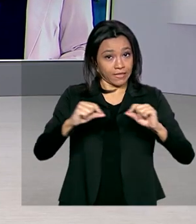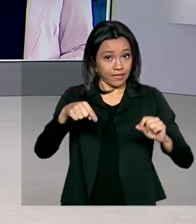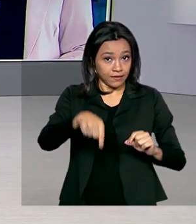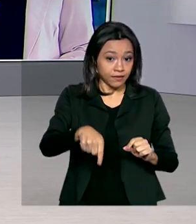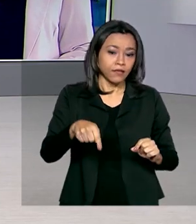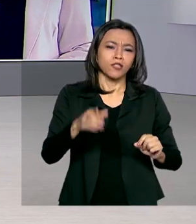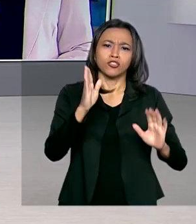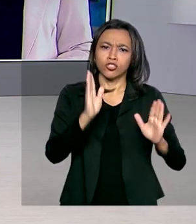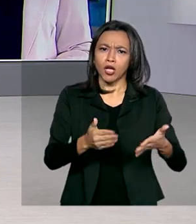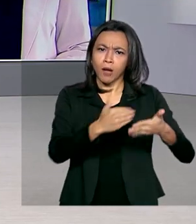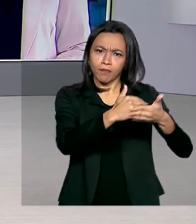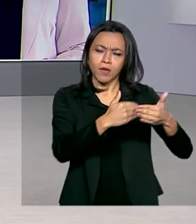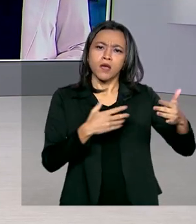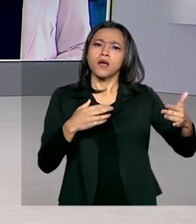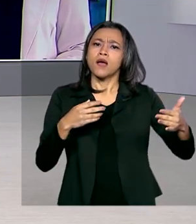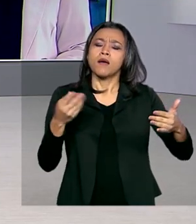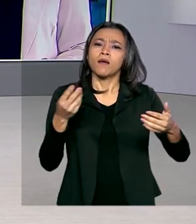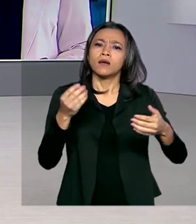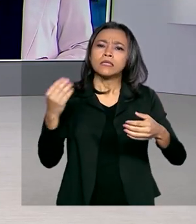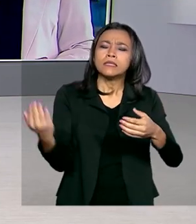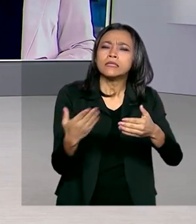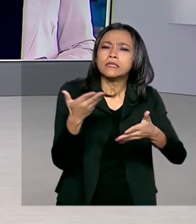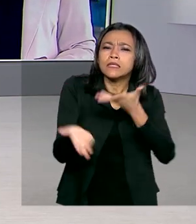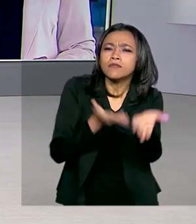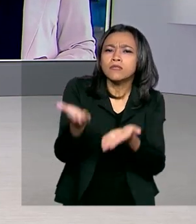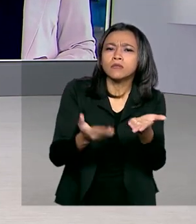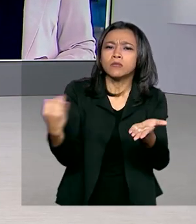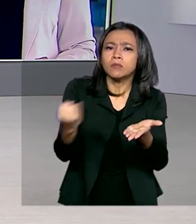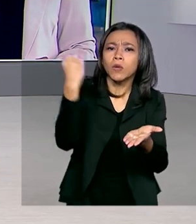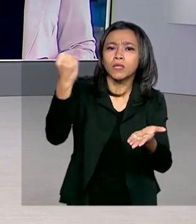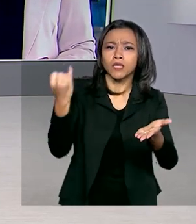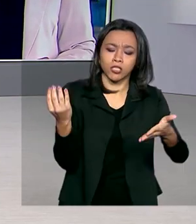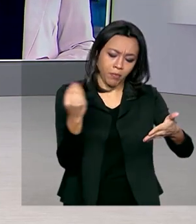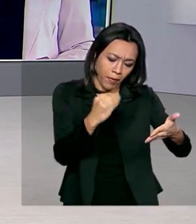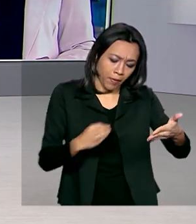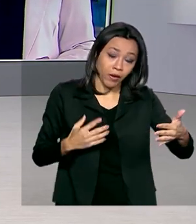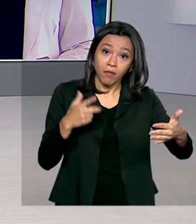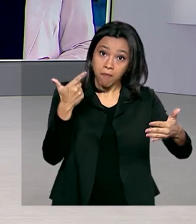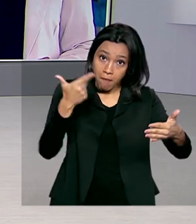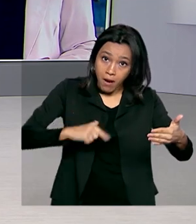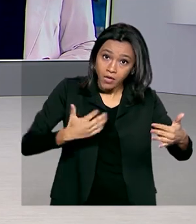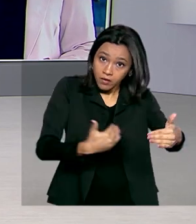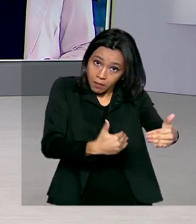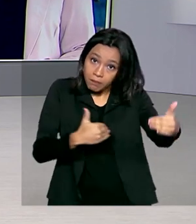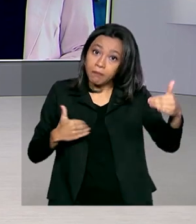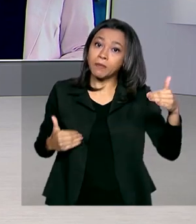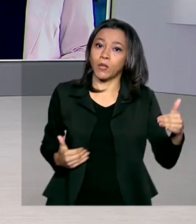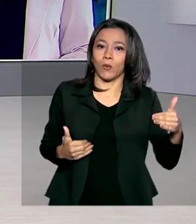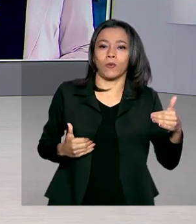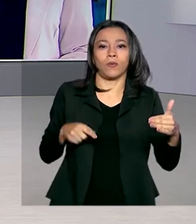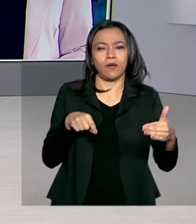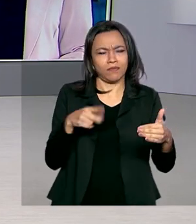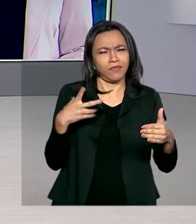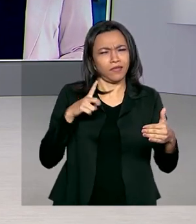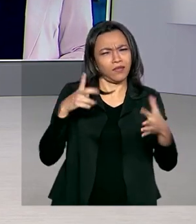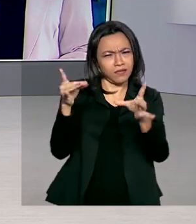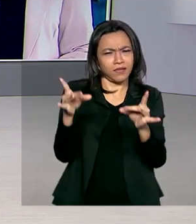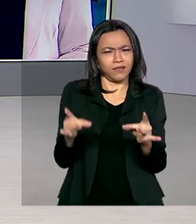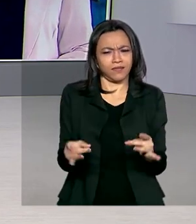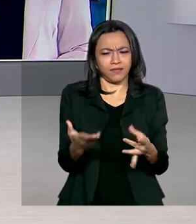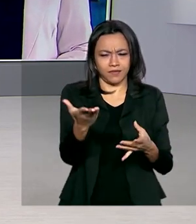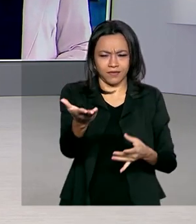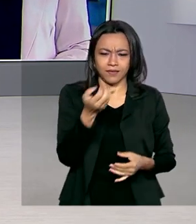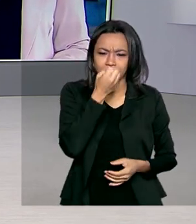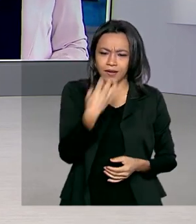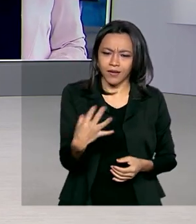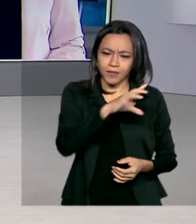foi ampliada a lista de serviços essenciais no país durante a pandemia de covid-19. Luciana Colares de Holanda traz os detalhes pra gente. Lu, bom